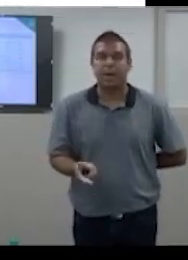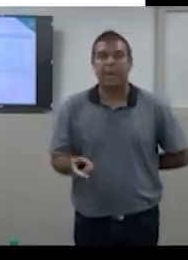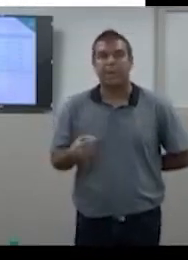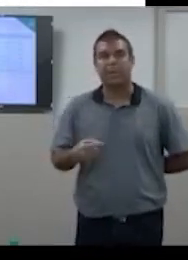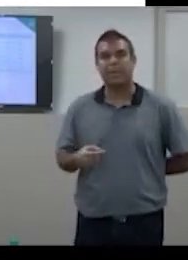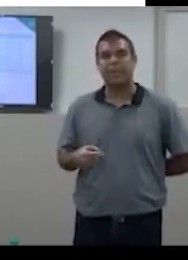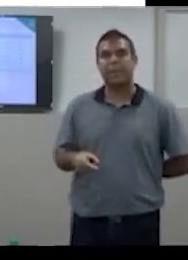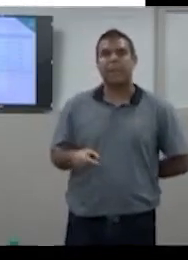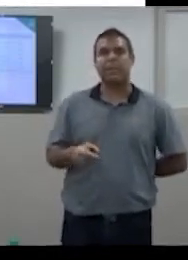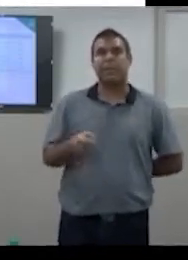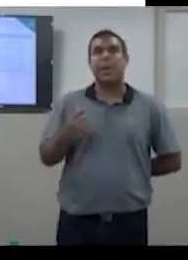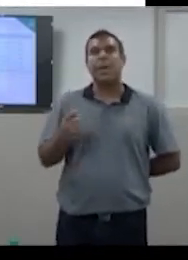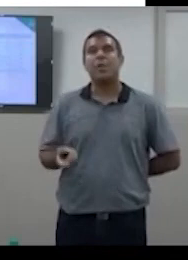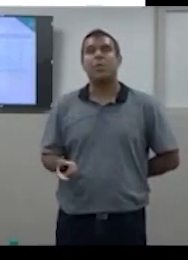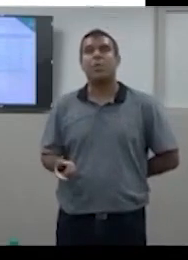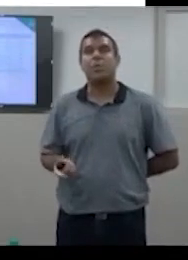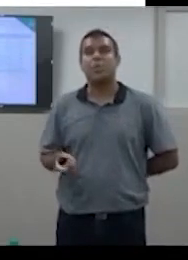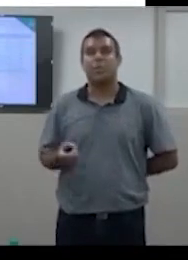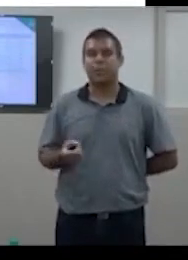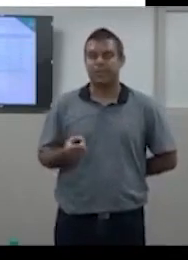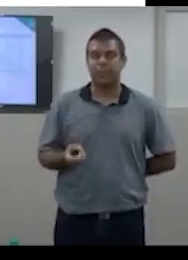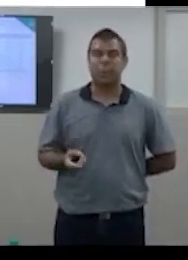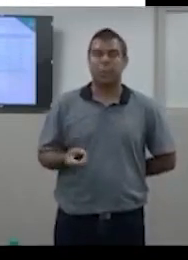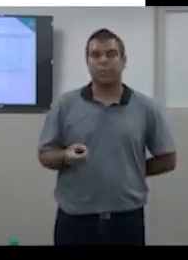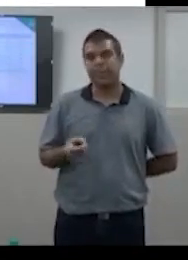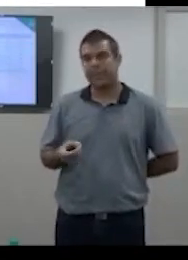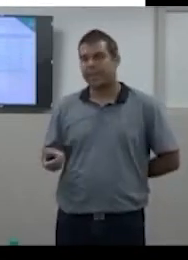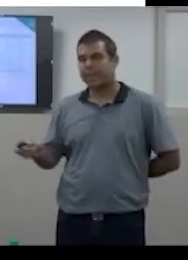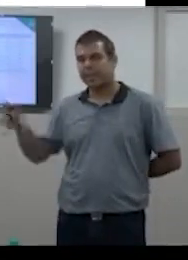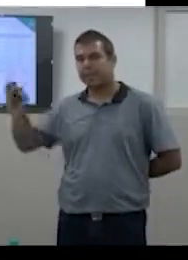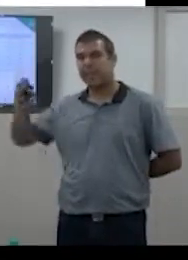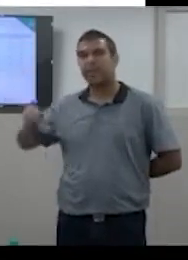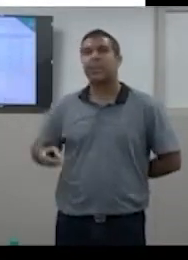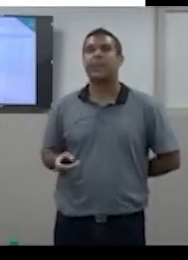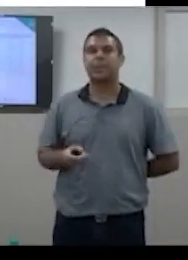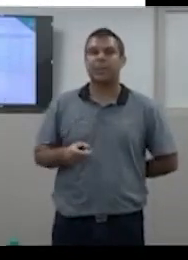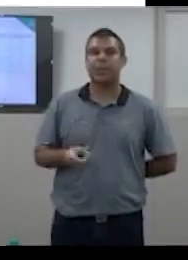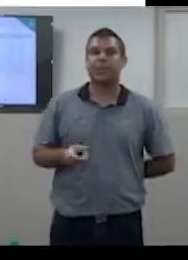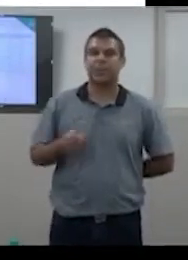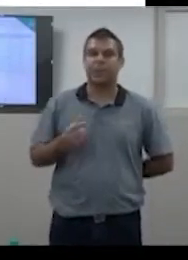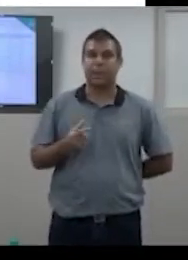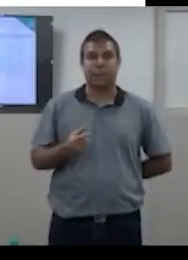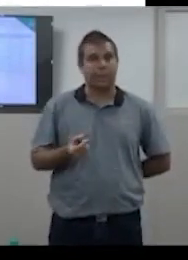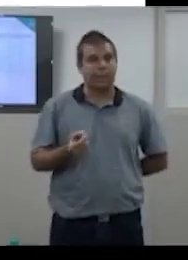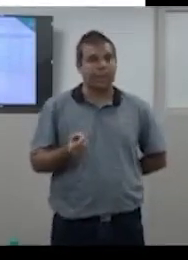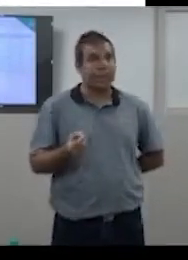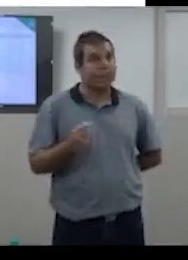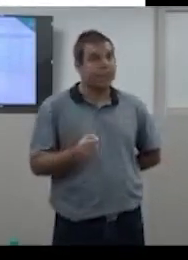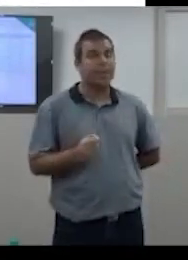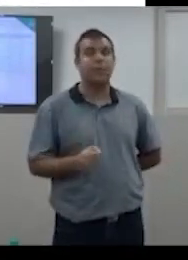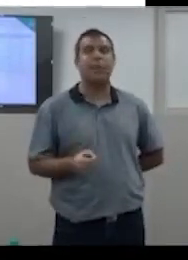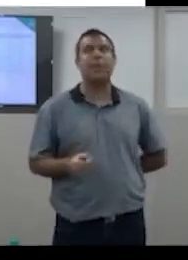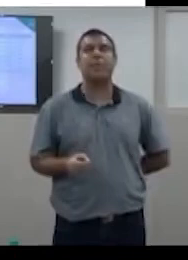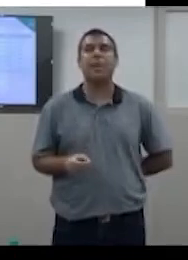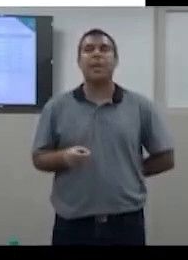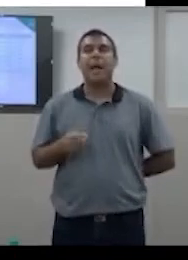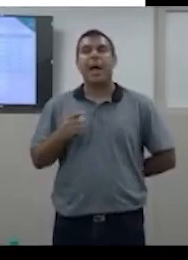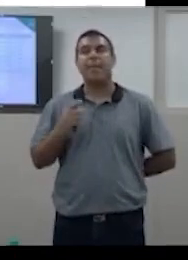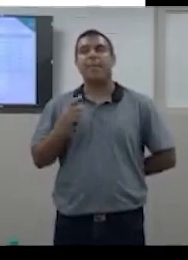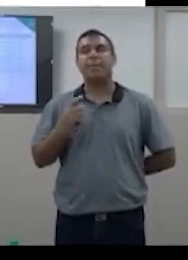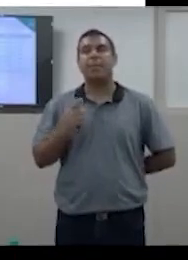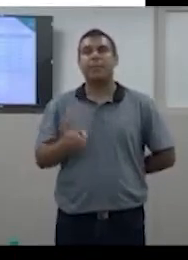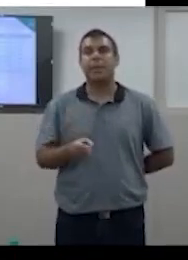lógico, a água derrete a 0 graus Celsius e o ouro vai derreter a mais de 300 graus. Então aí você tem a referência bem